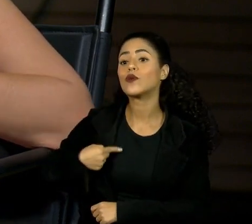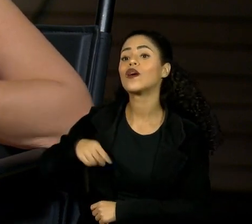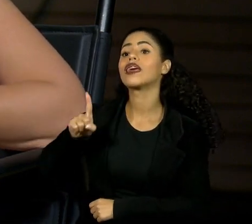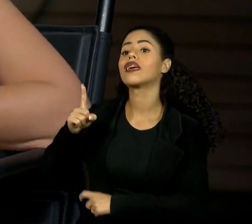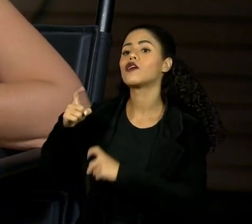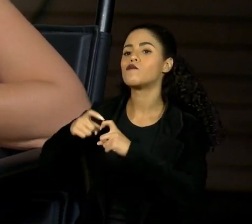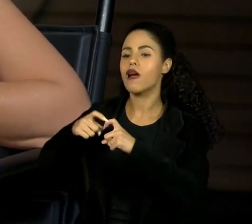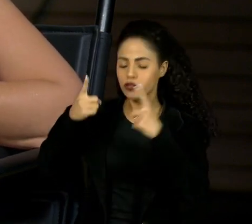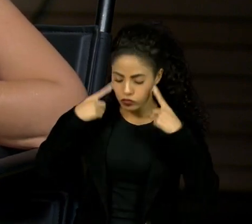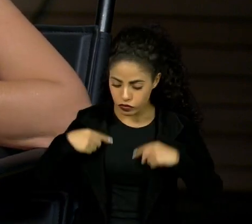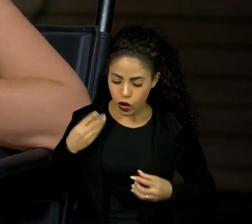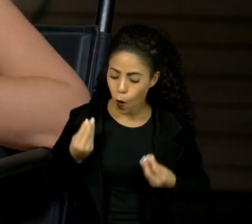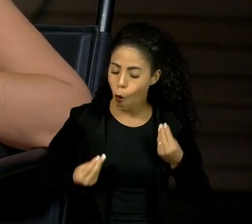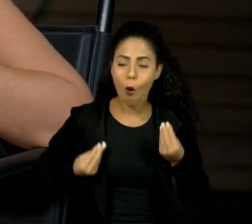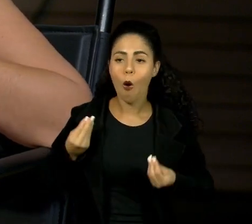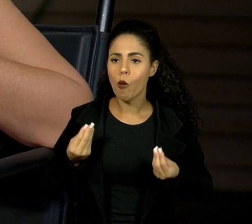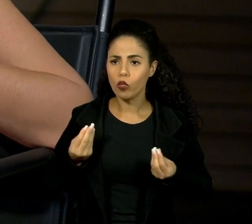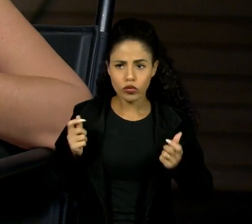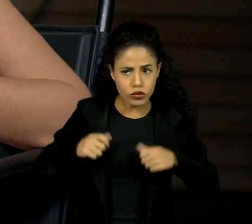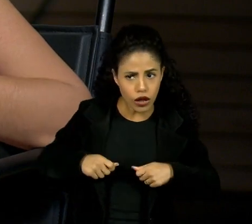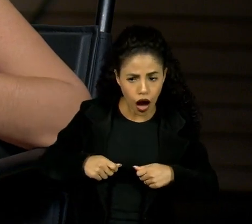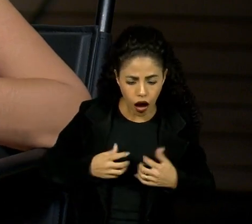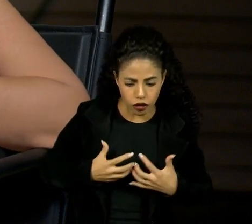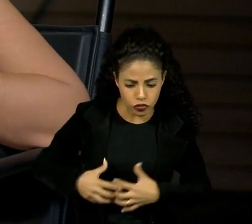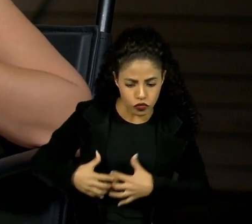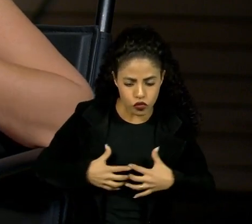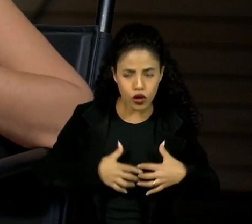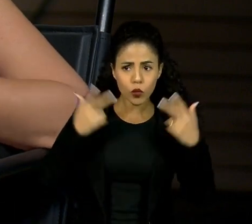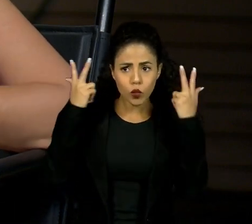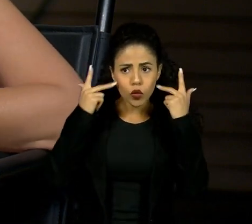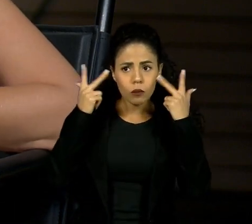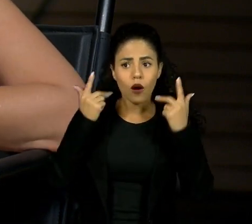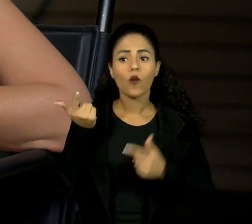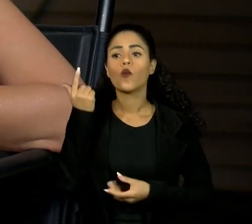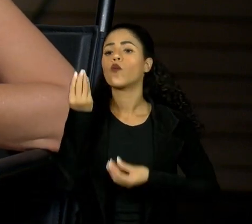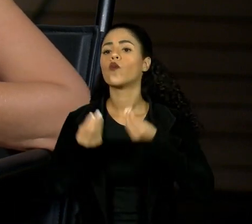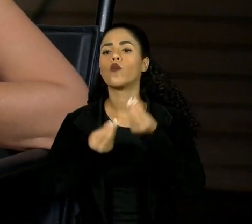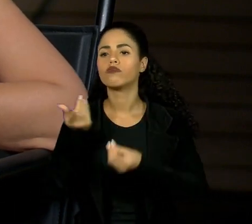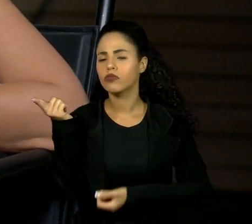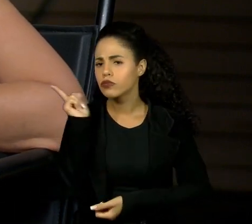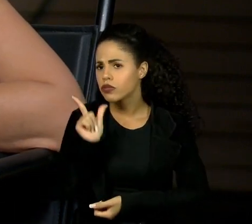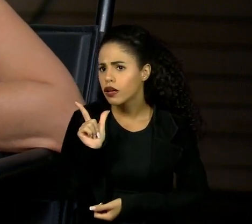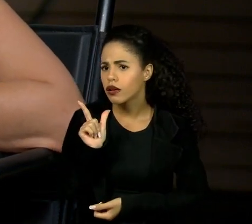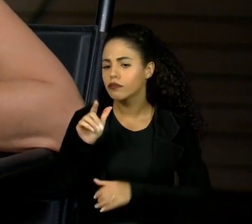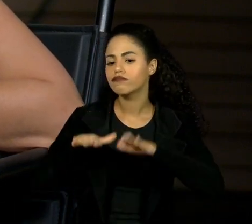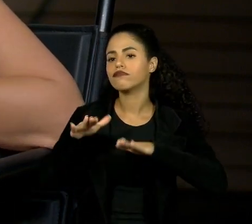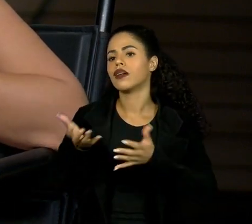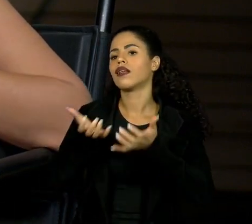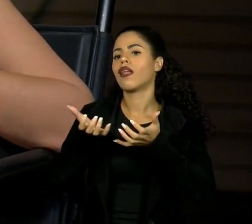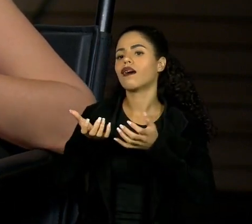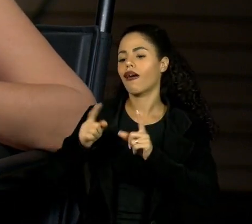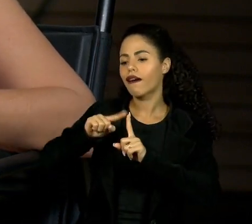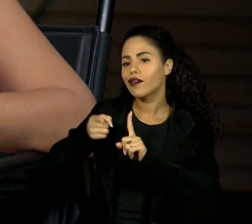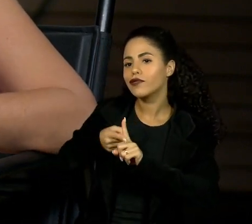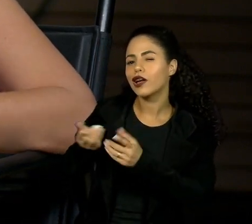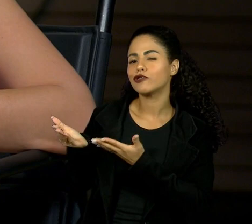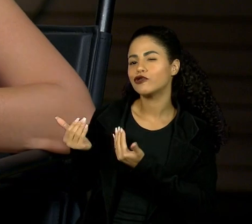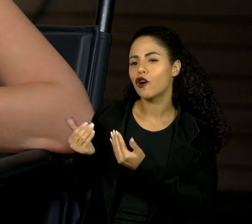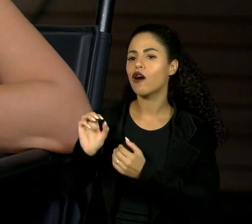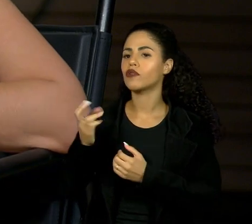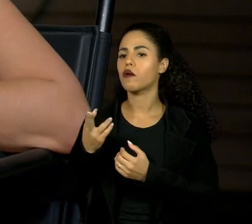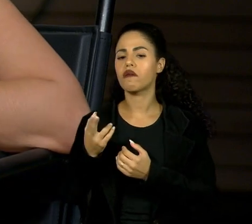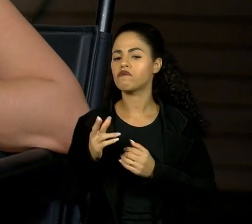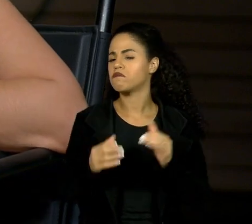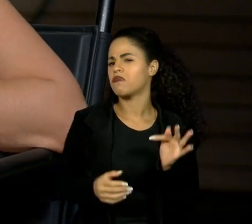precisa congelar naquele momento, mas entender a sua fertilidade e começar a ter esse enfrentamento. Ela quer engravidar cedo, não quer engravidar